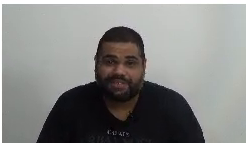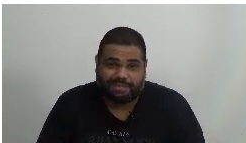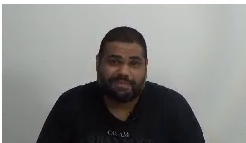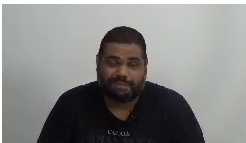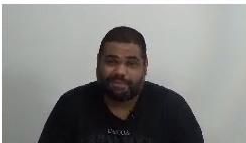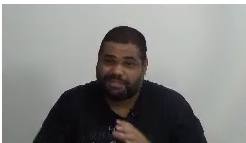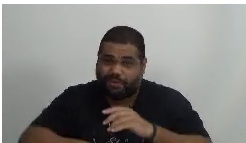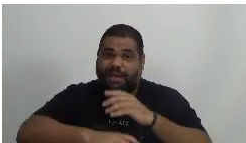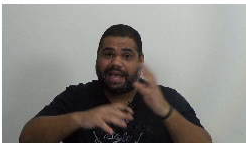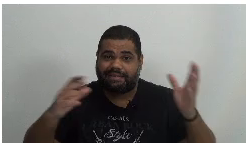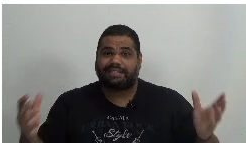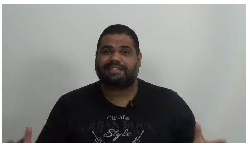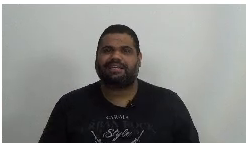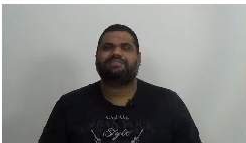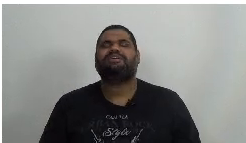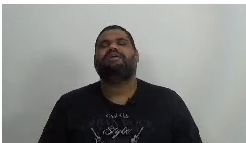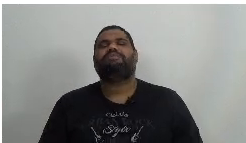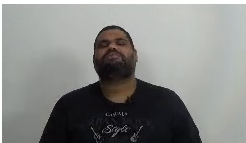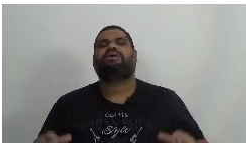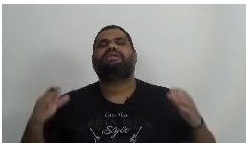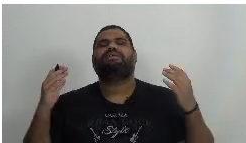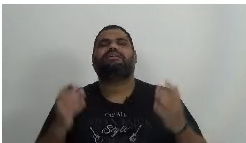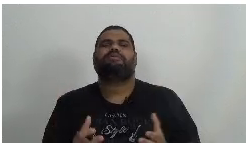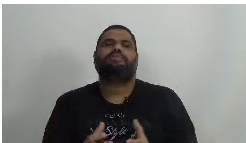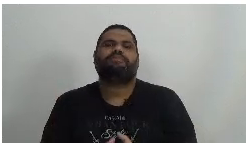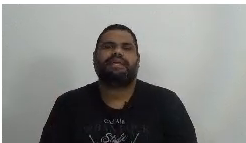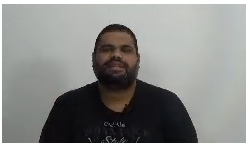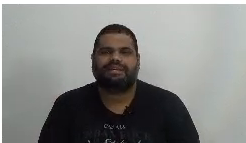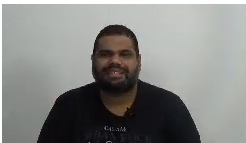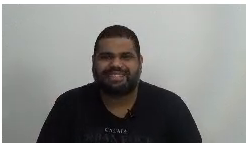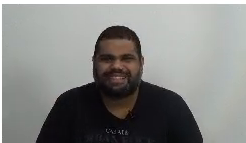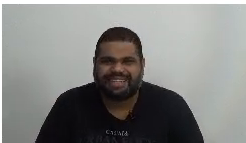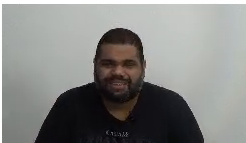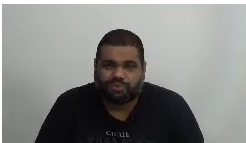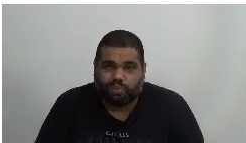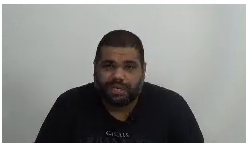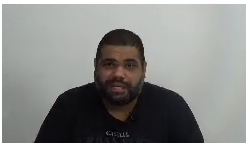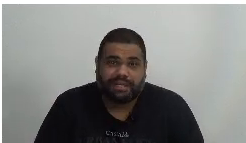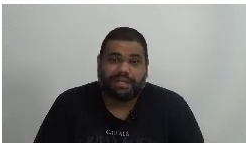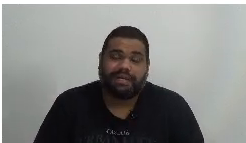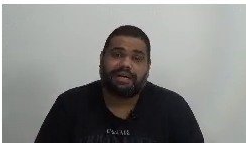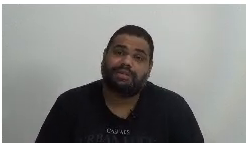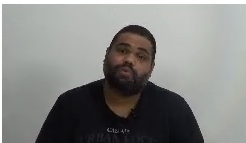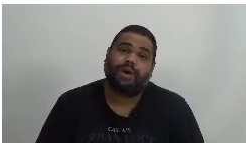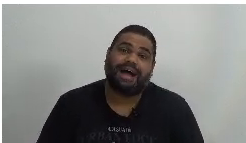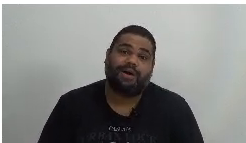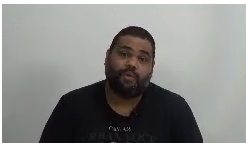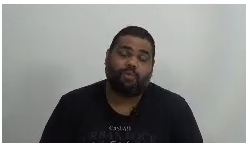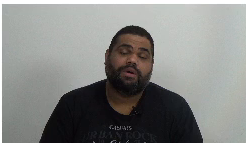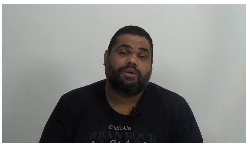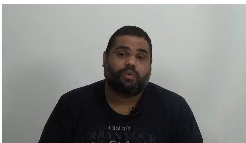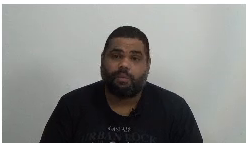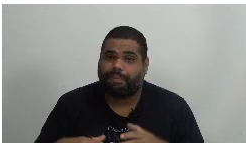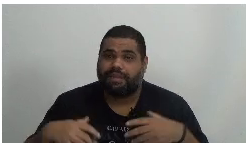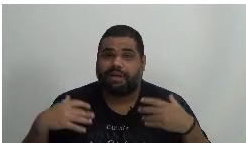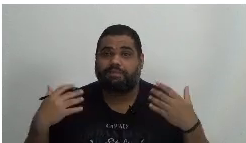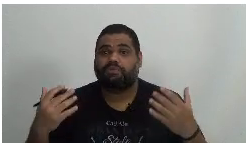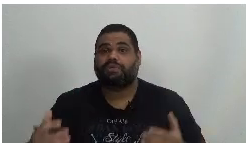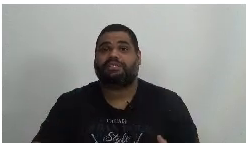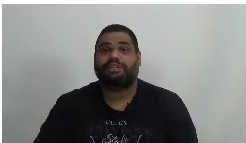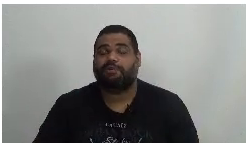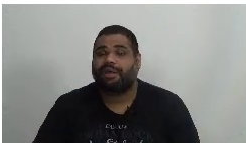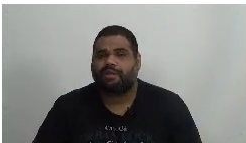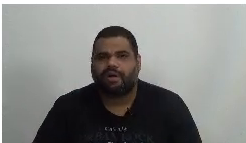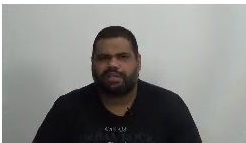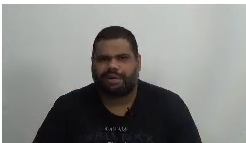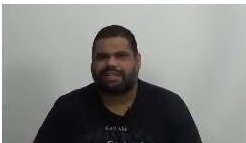é tríade MPP? Você conhece a tríade? Pessoal, a tríade MPP é a nossa assinatura anual. Compilamos